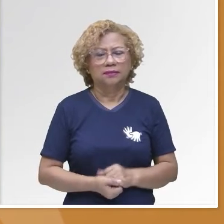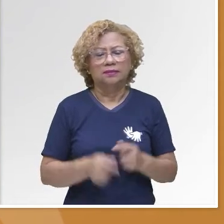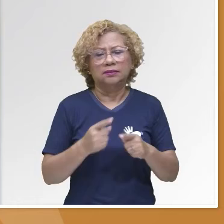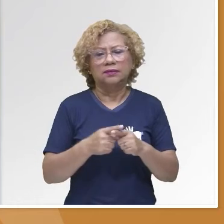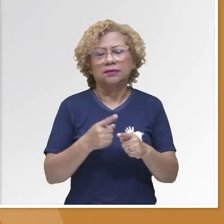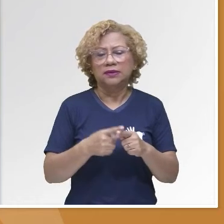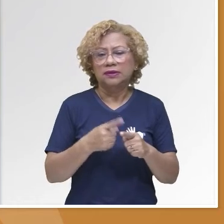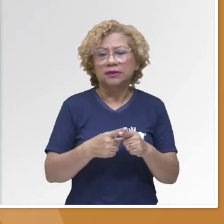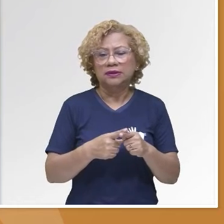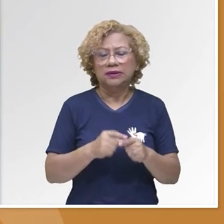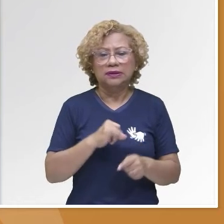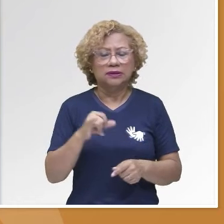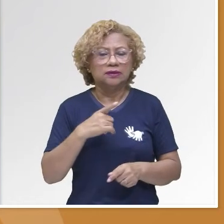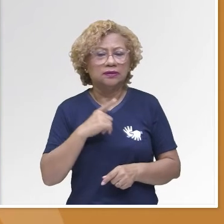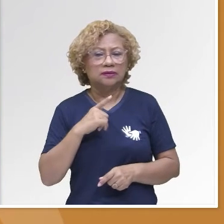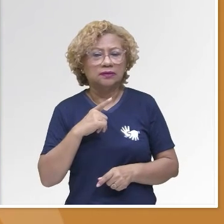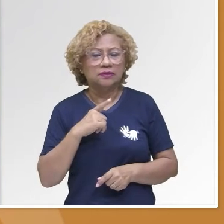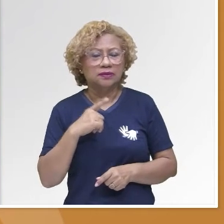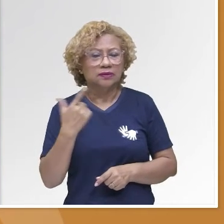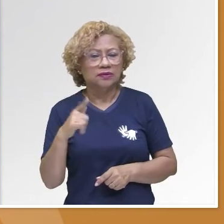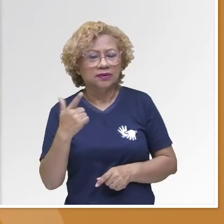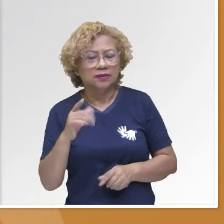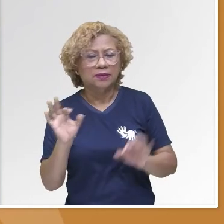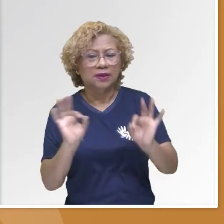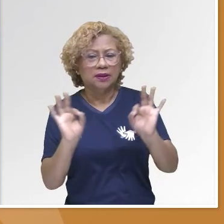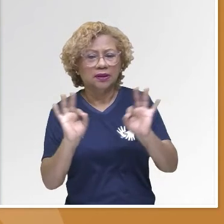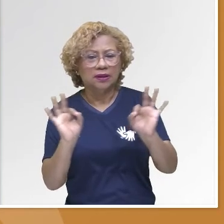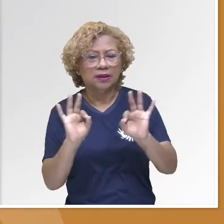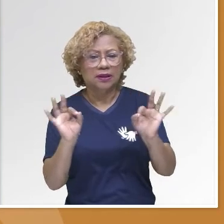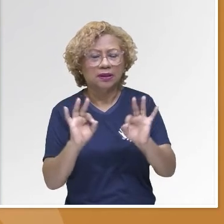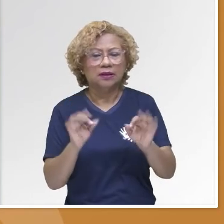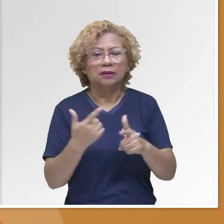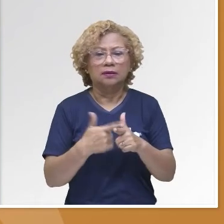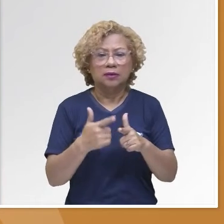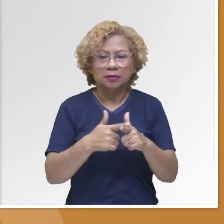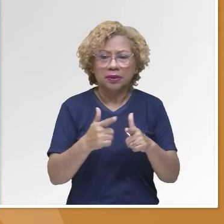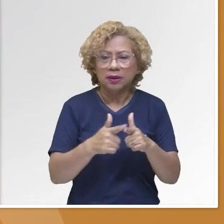pode ajudar os países que sejam afetados, né,